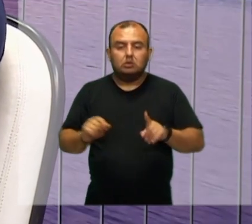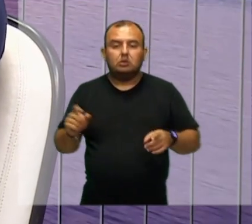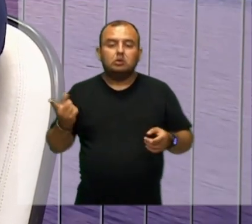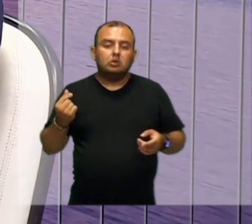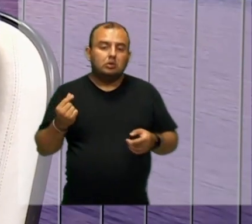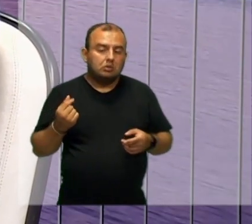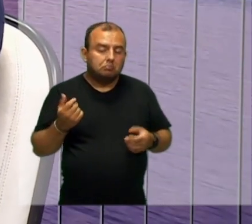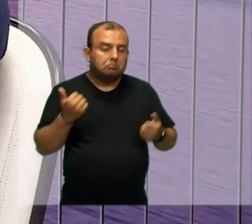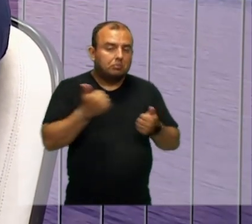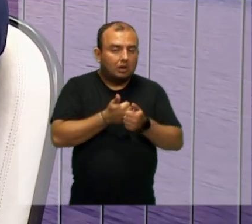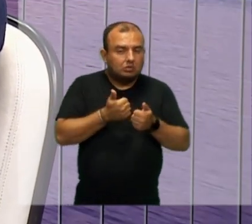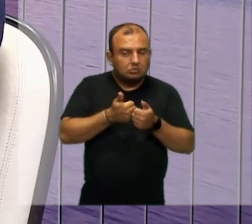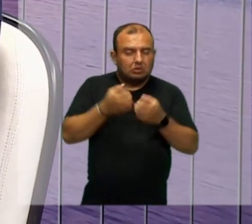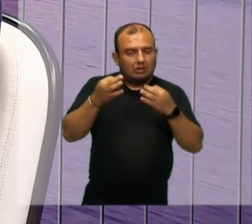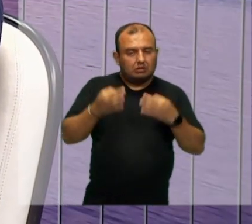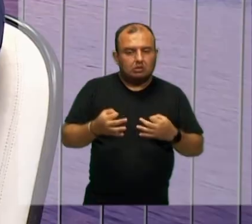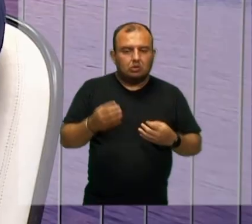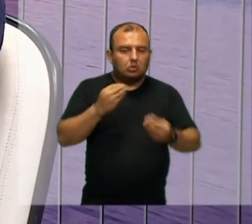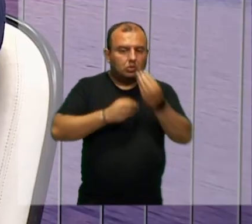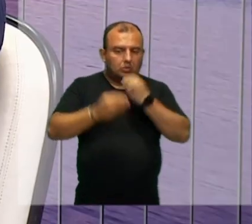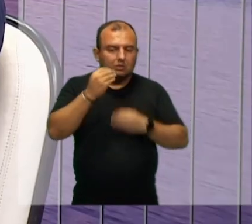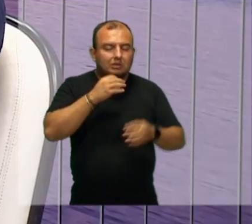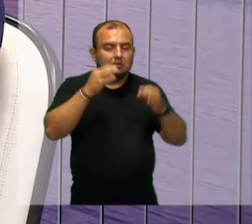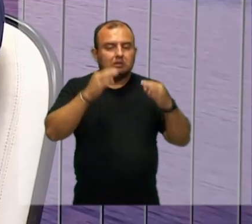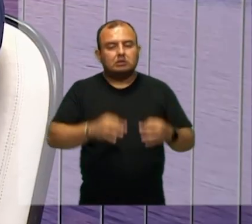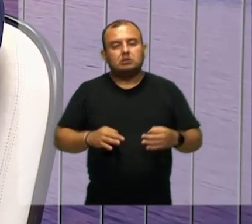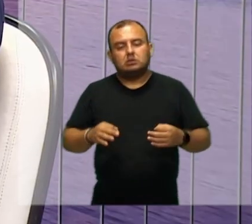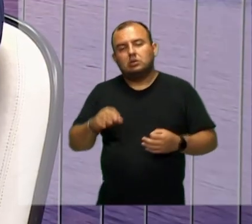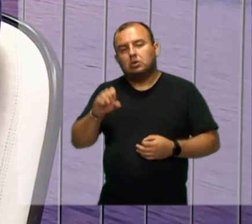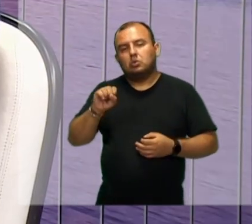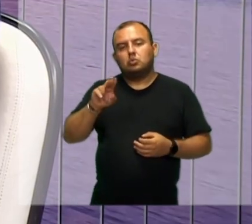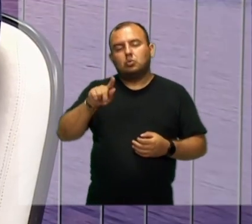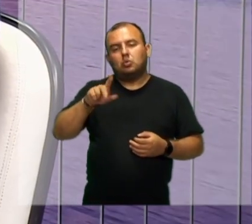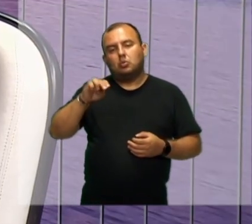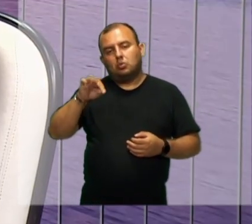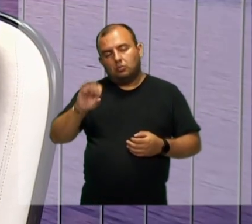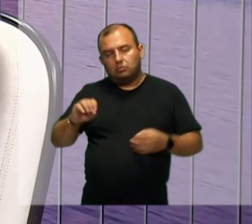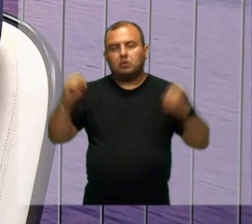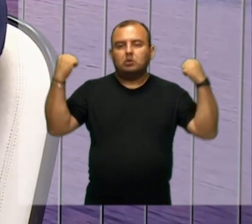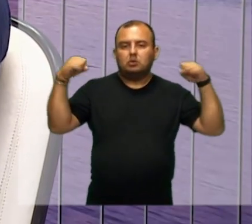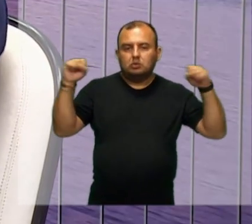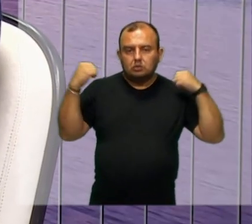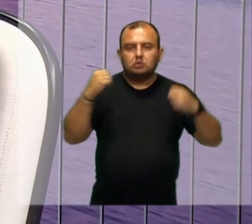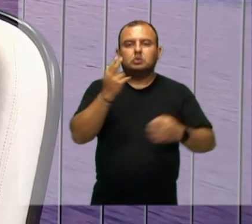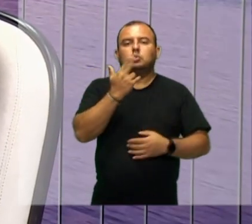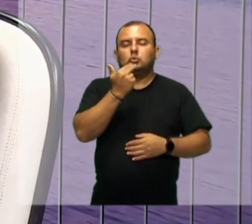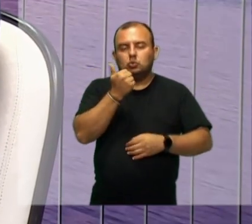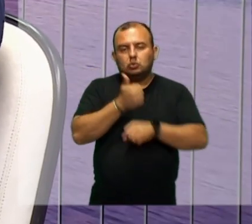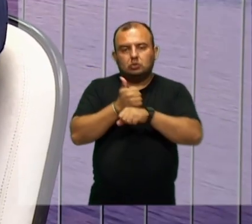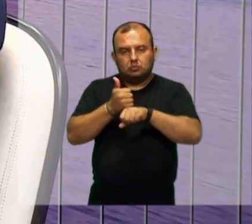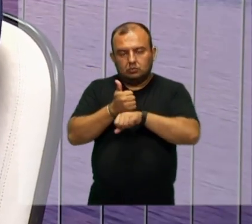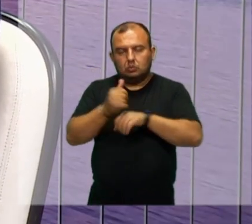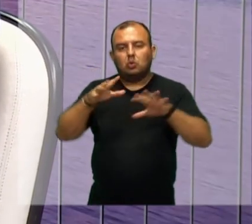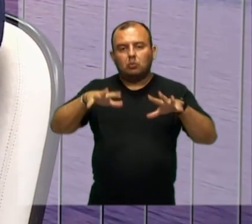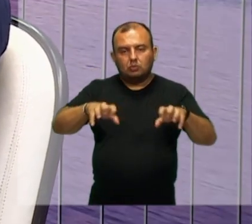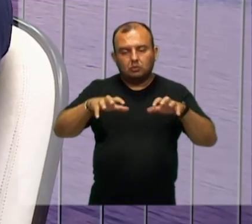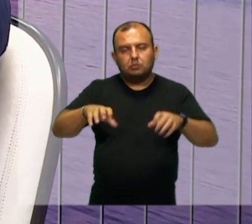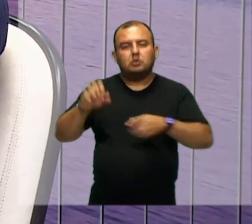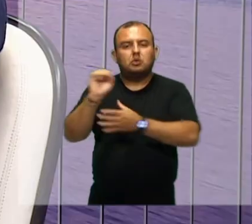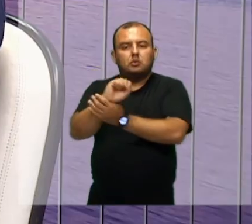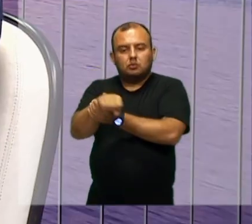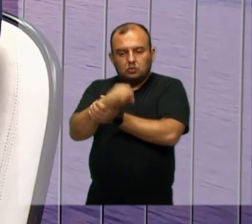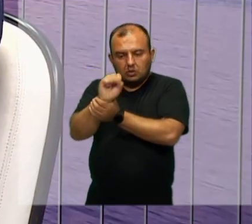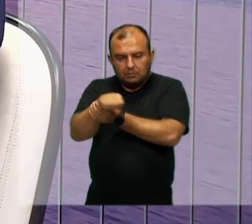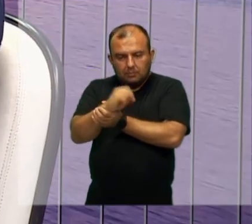custo perto do ideal? Alimentação de qualidade, suplementação, academia, a nutricionista, o massagista, o